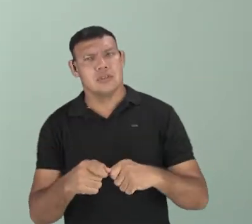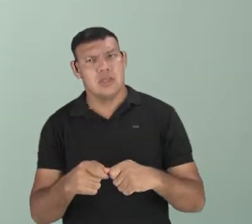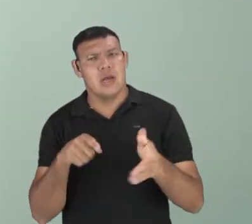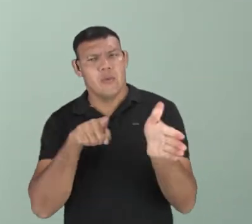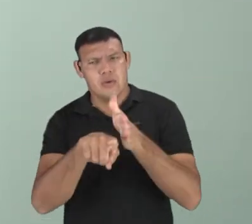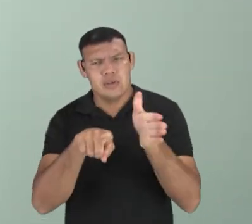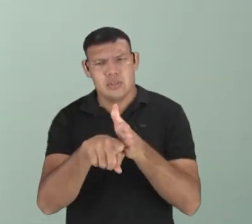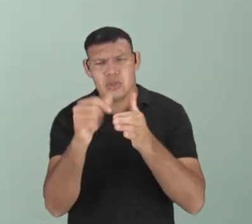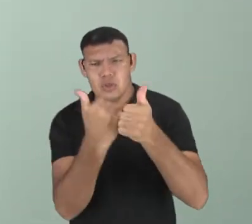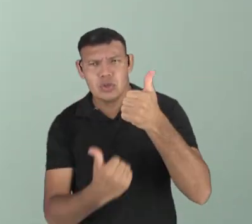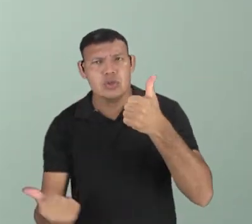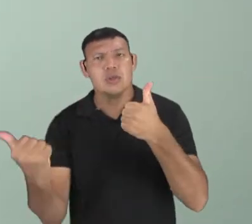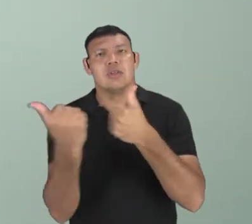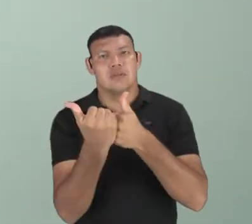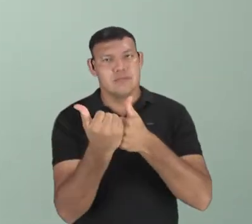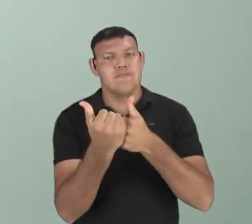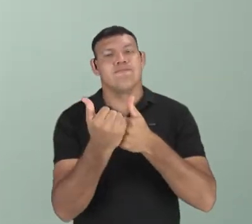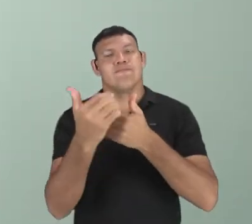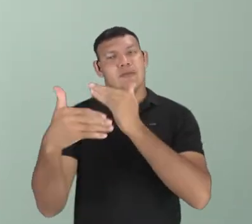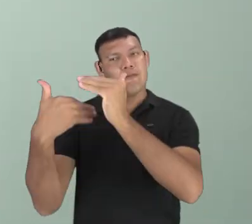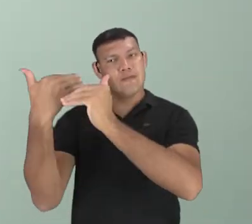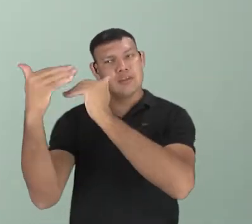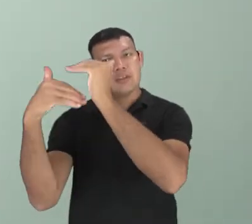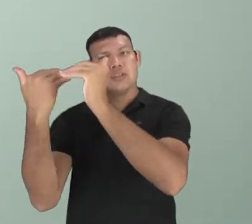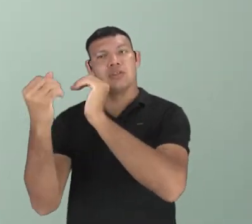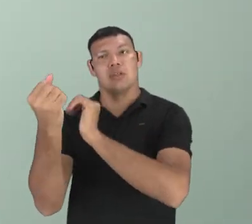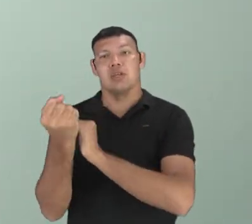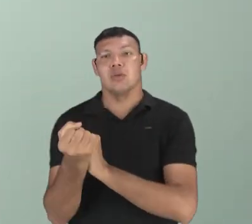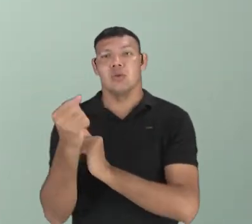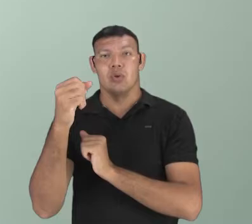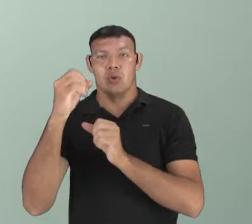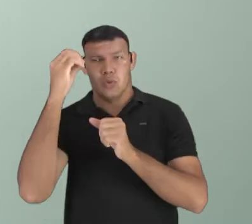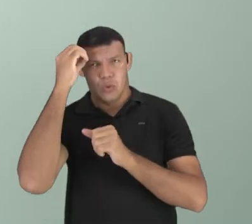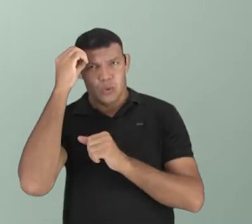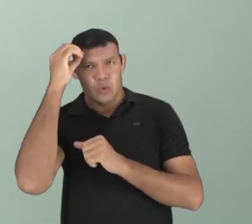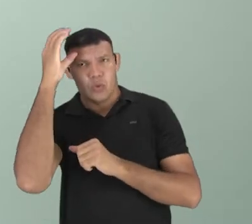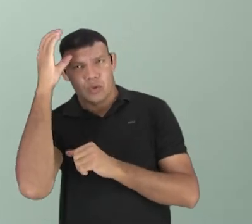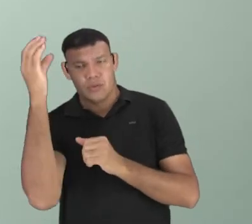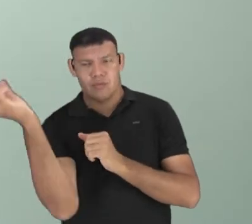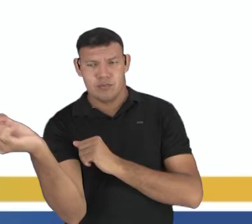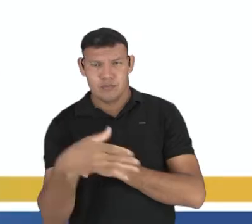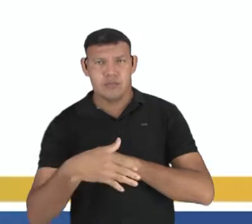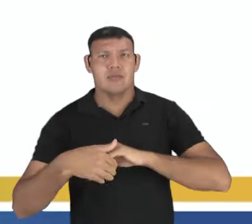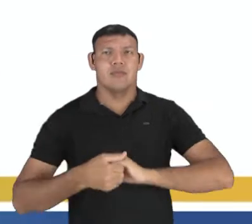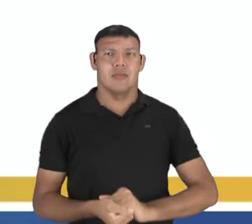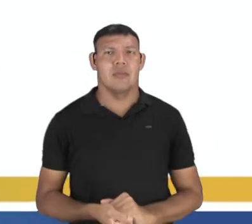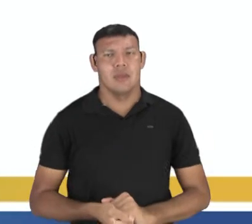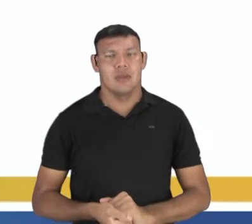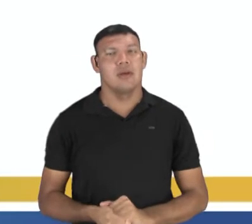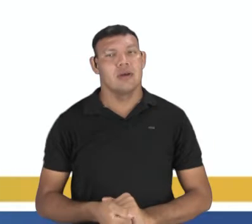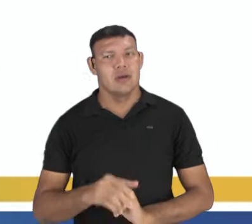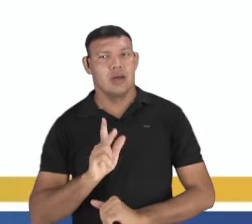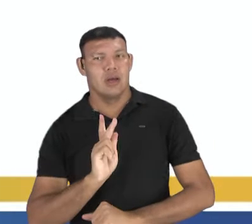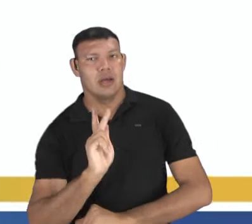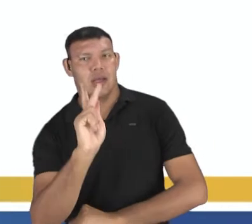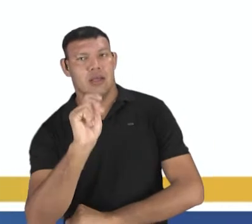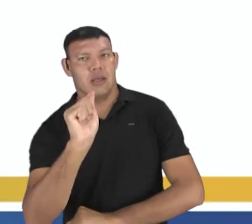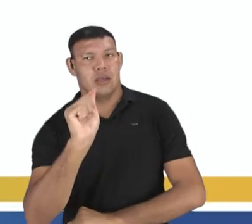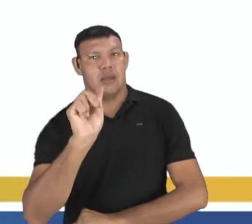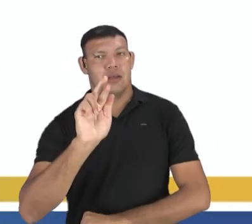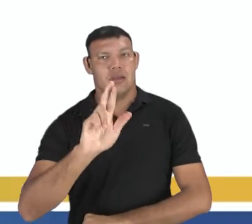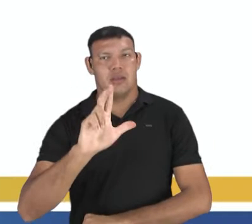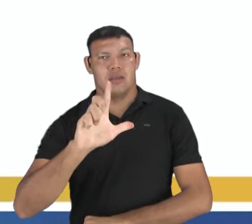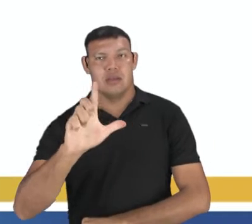direção a um novo saber. Então, Karl Popper, provavelmente ele pode cair no Enem, é uma referência para pensar